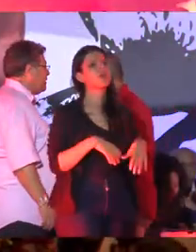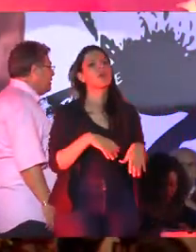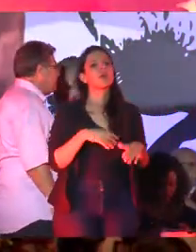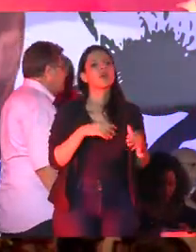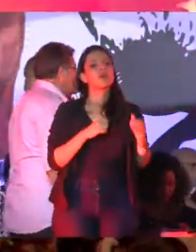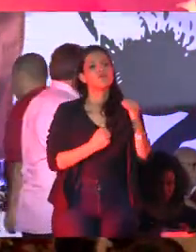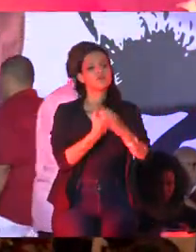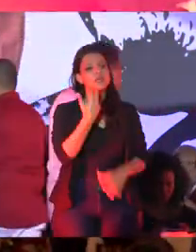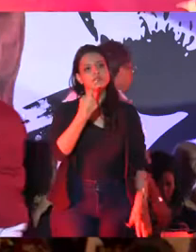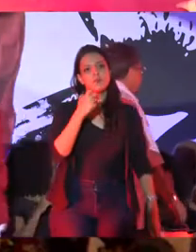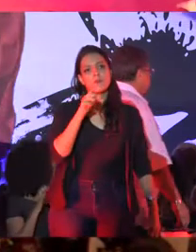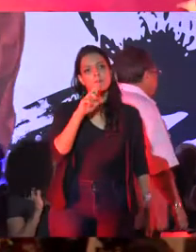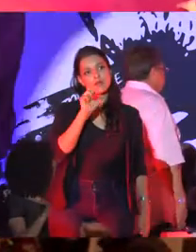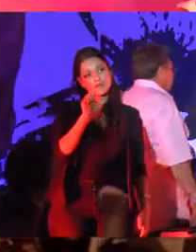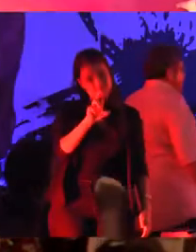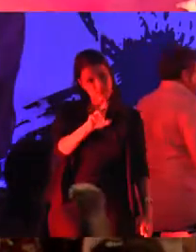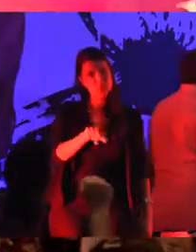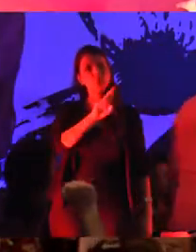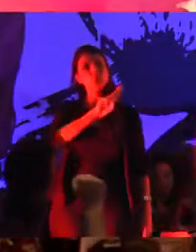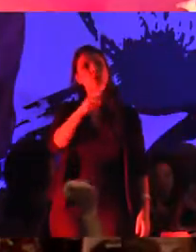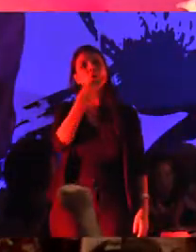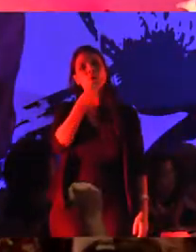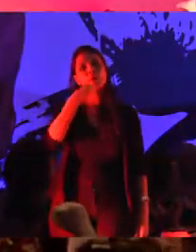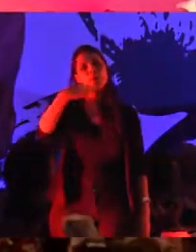Abramo, Márcio Postman.